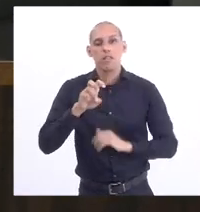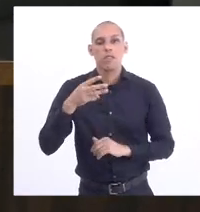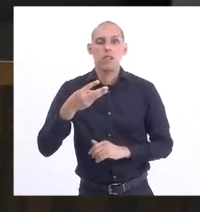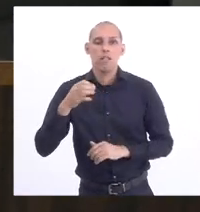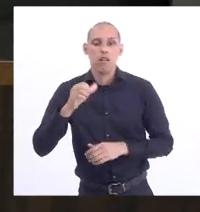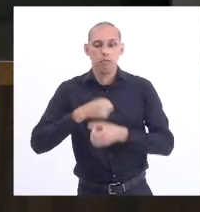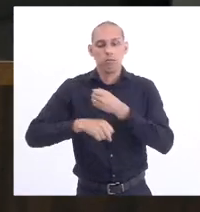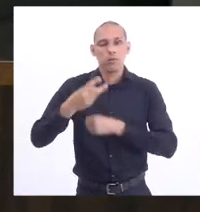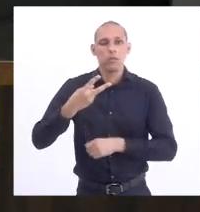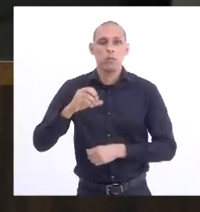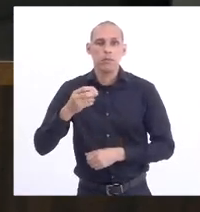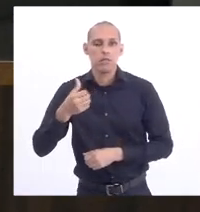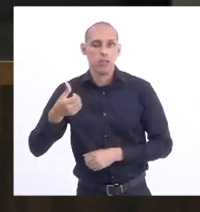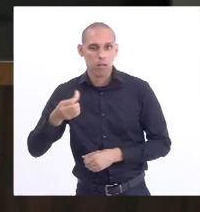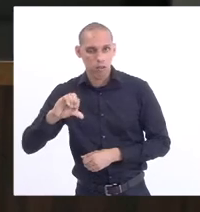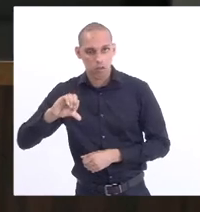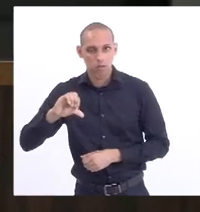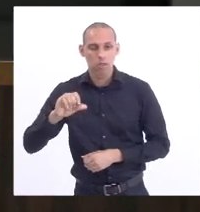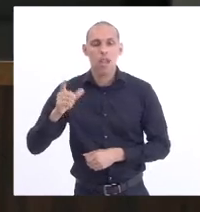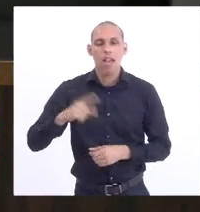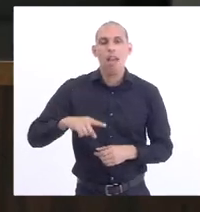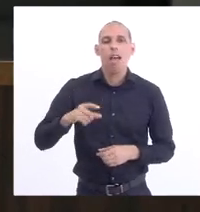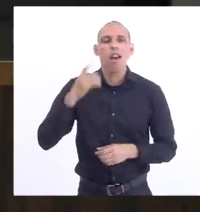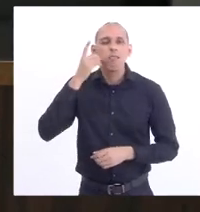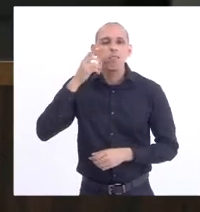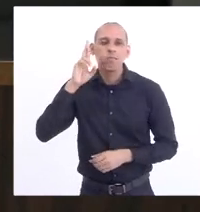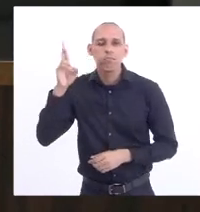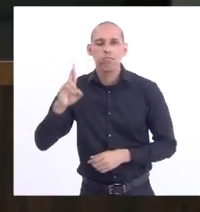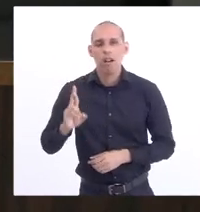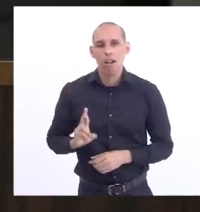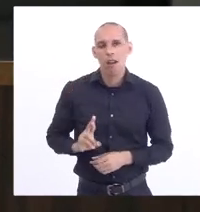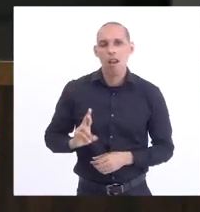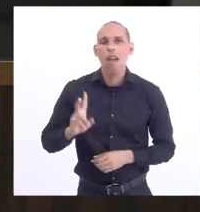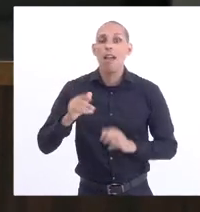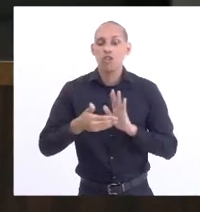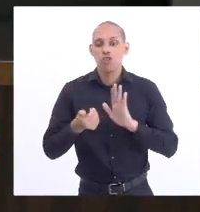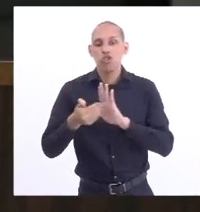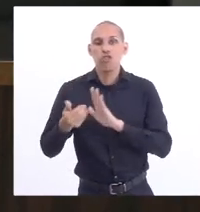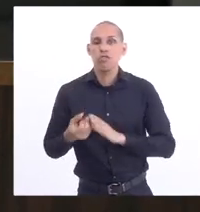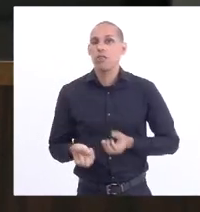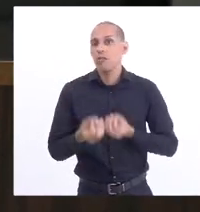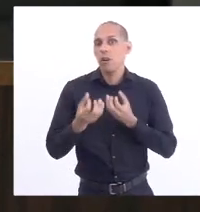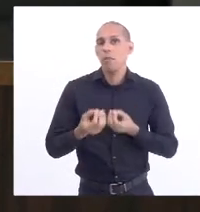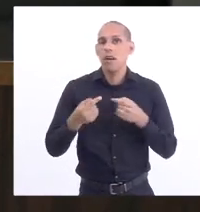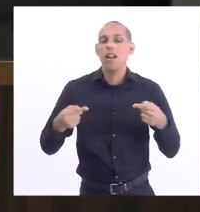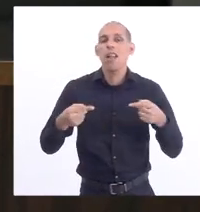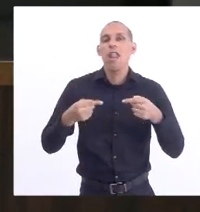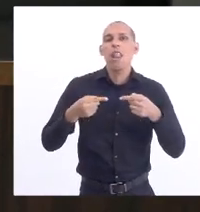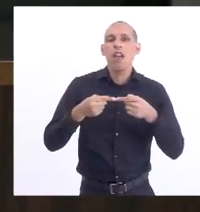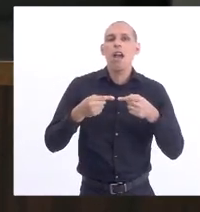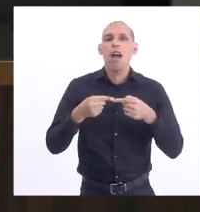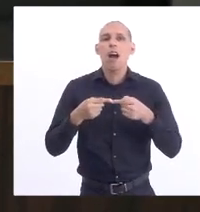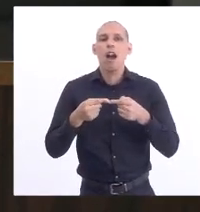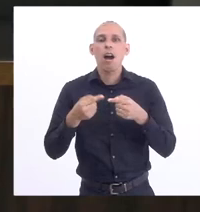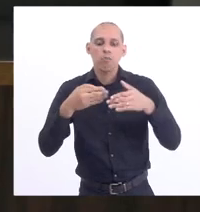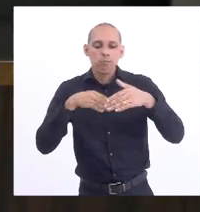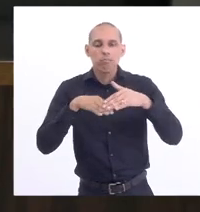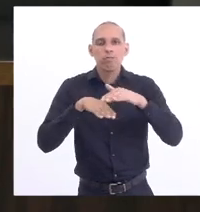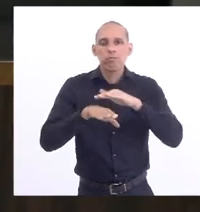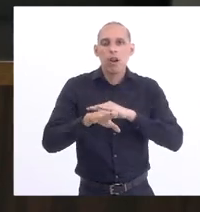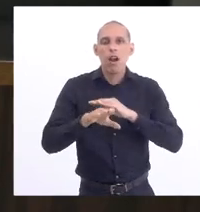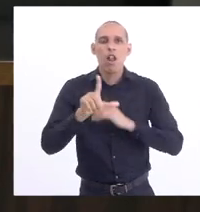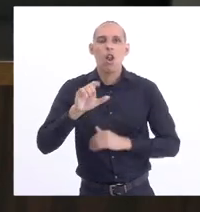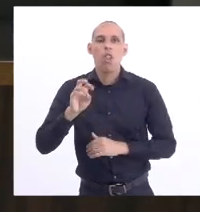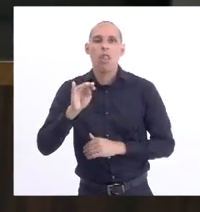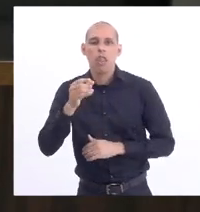de autoria da deputada Marta Rocha, que dispõe sobre a exclusão de informações relativas à lotação de servidores dos Estados que estejam sob o